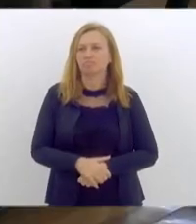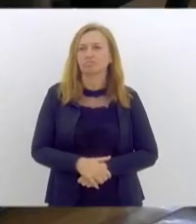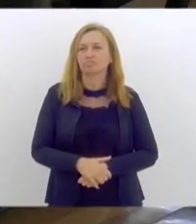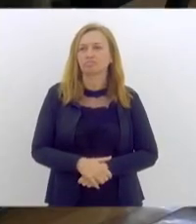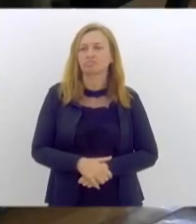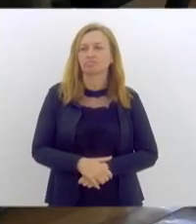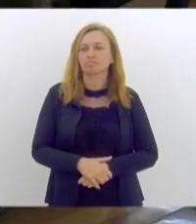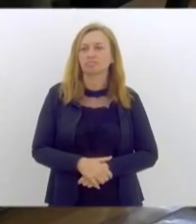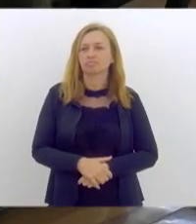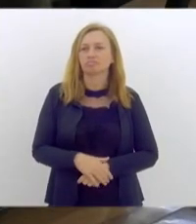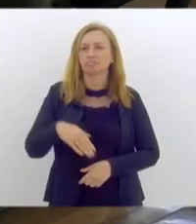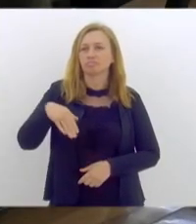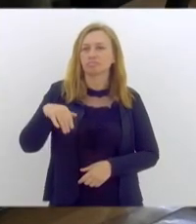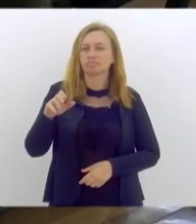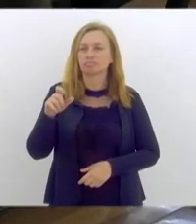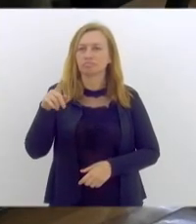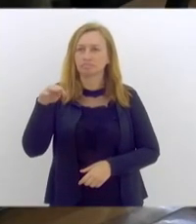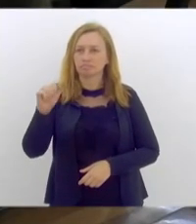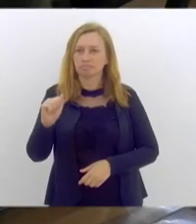Olha só Milena